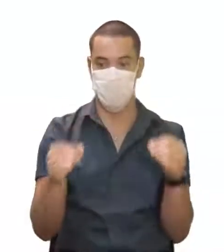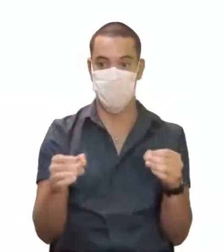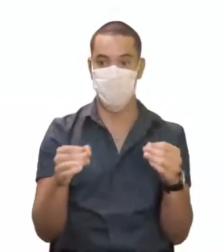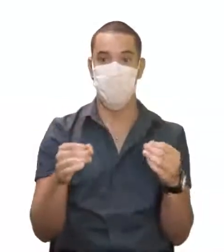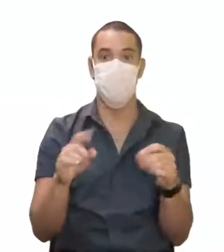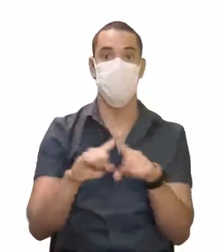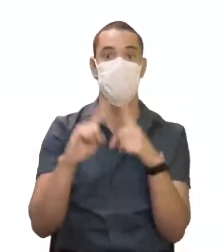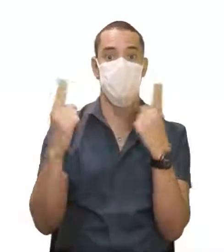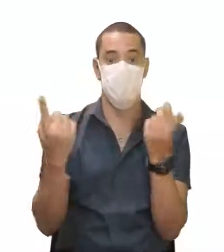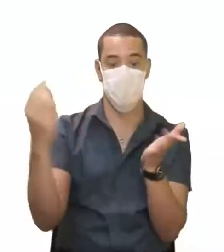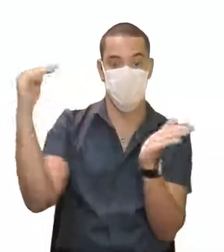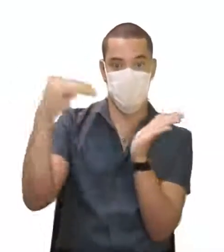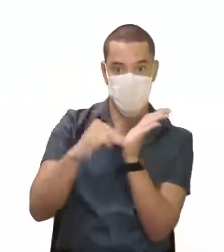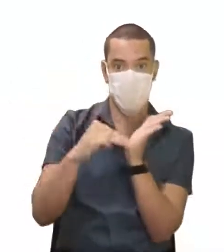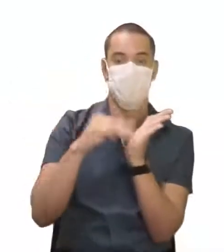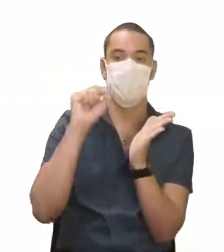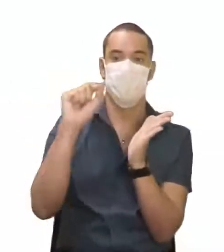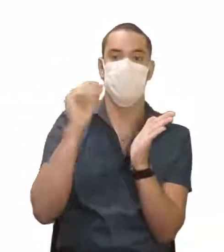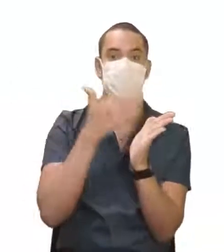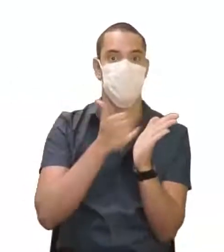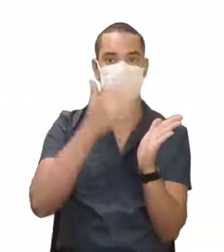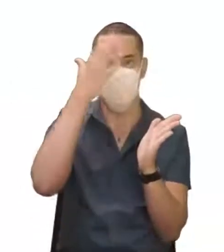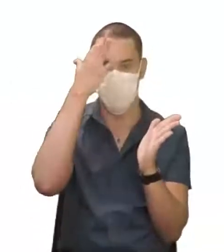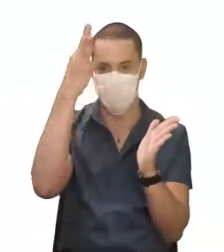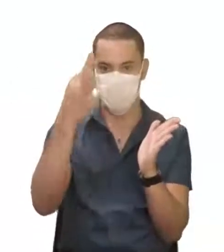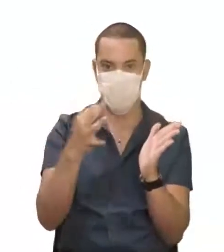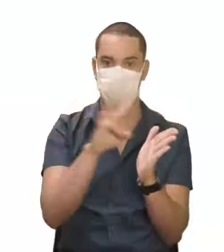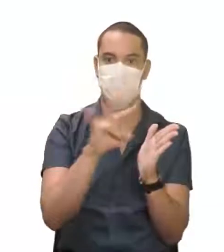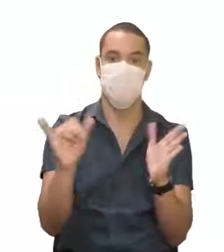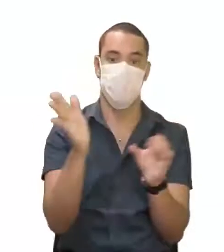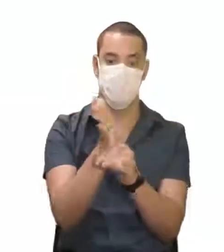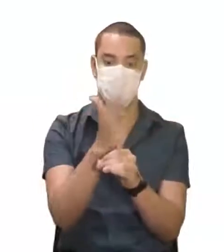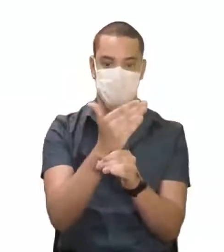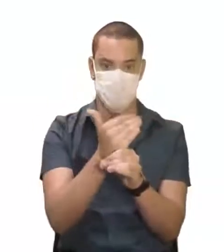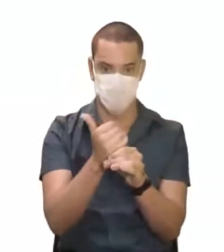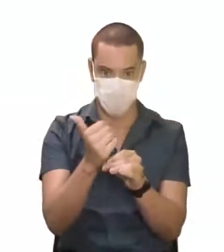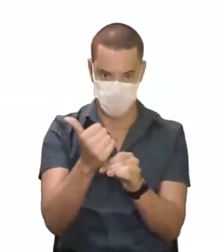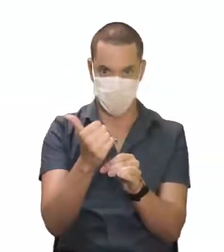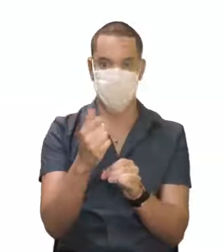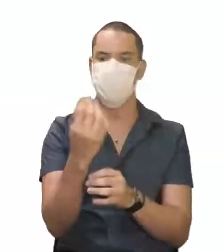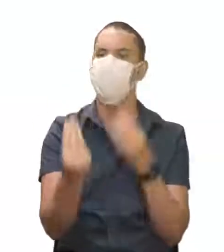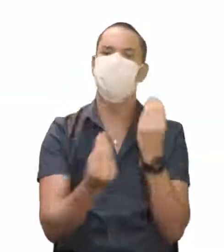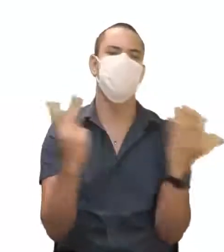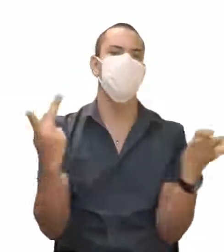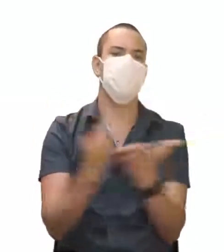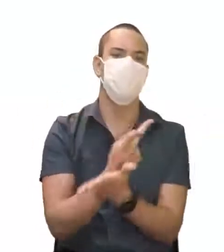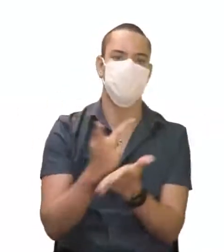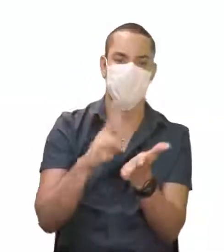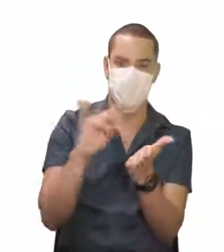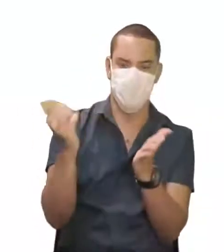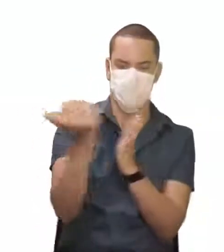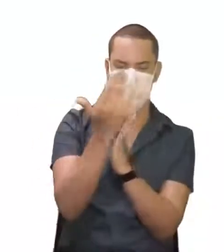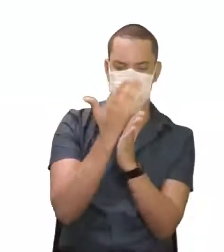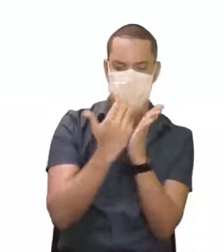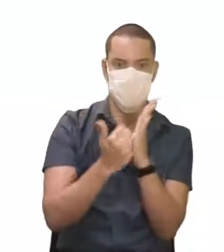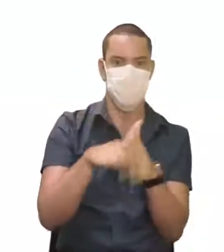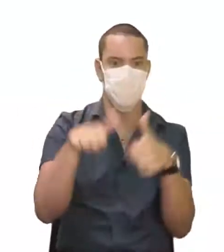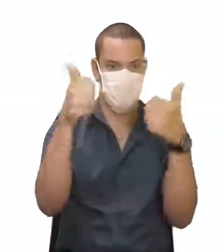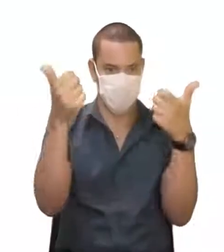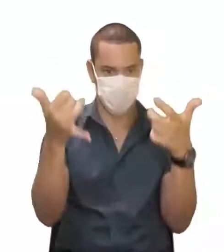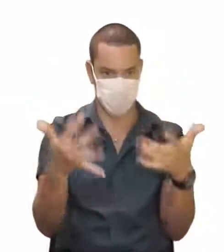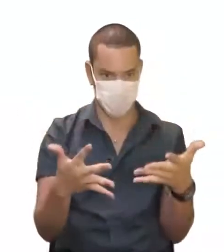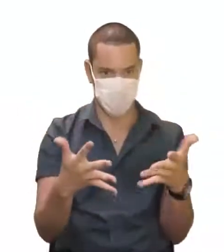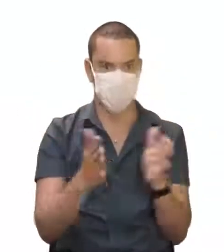por motivos didáticos, para melhor compreendê-la, vamos dividi-la em fases. Quais são essas fases, prof? Deixa eu ver se tem alguma imagem